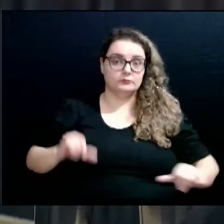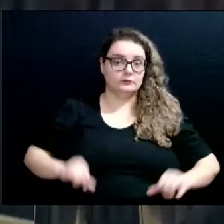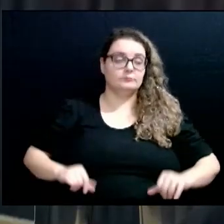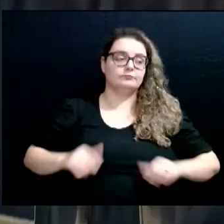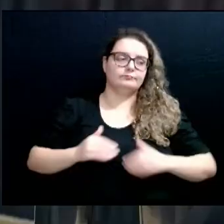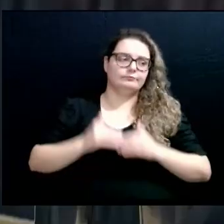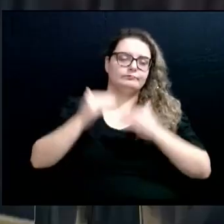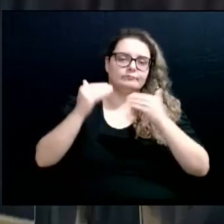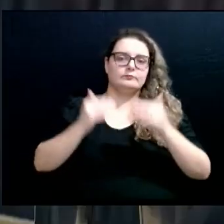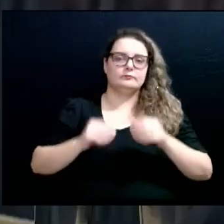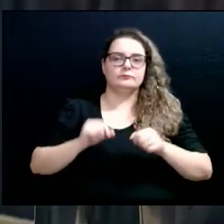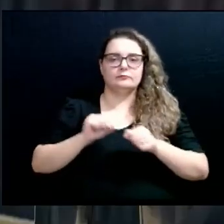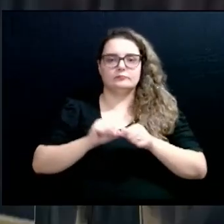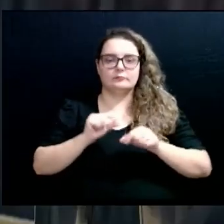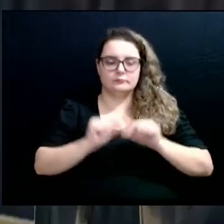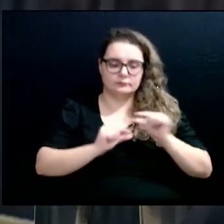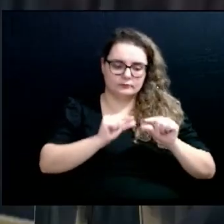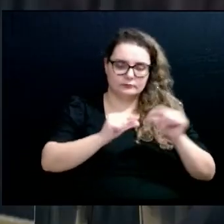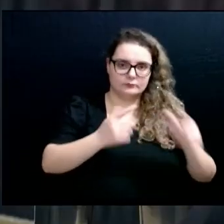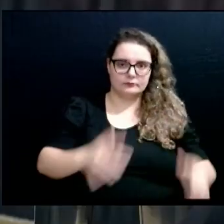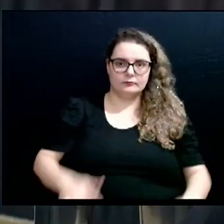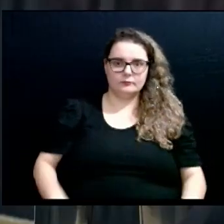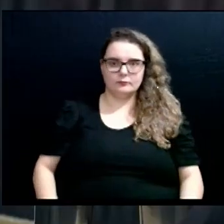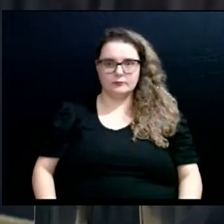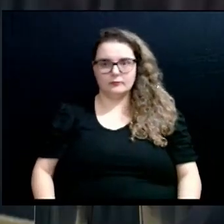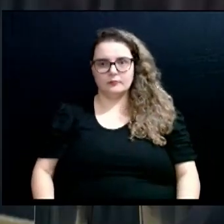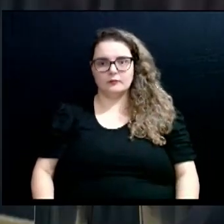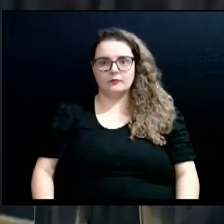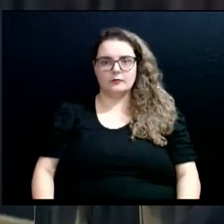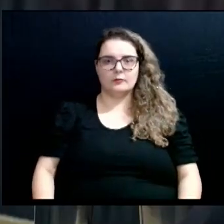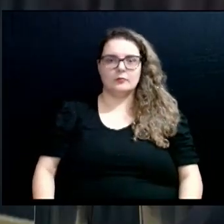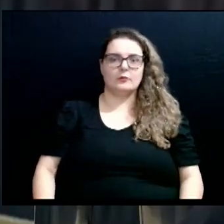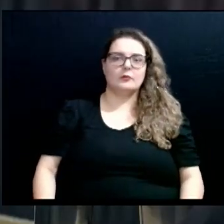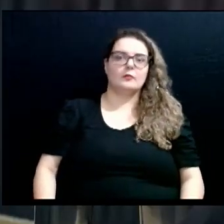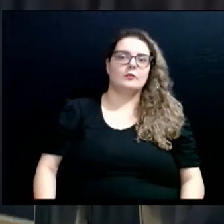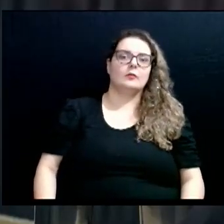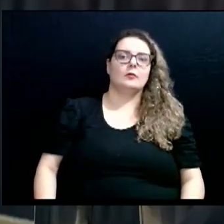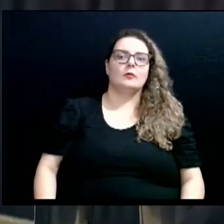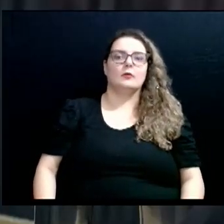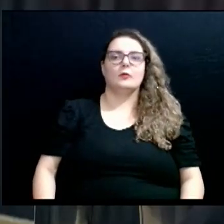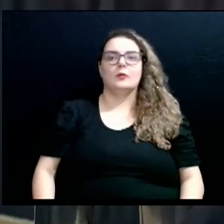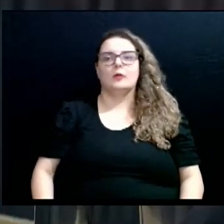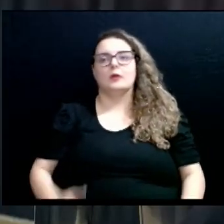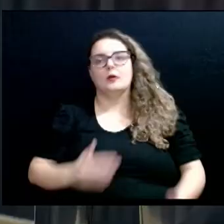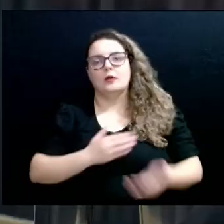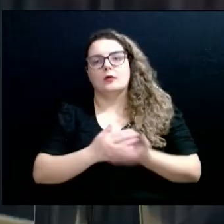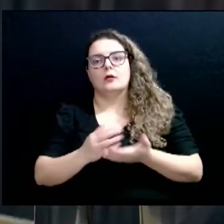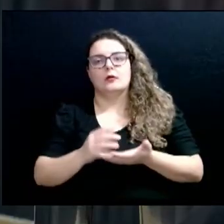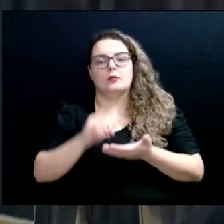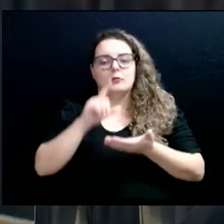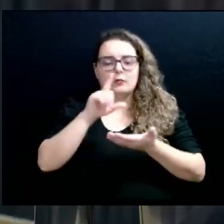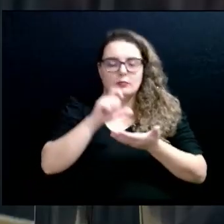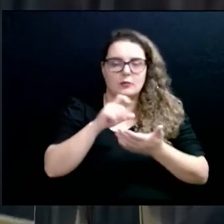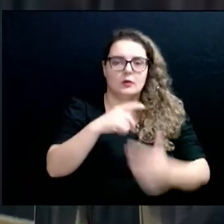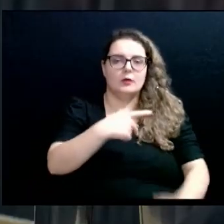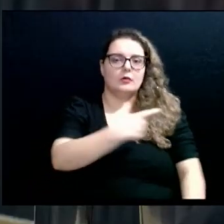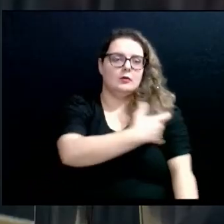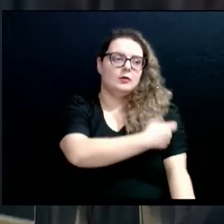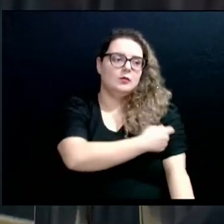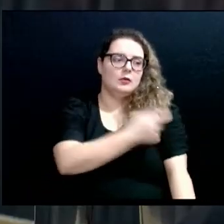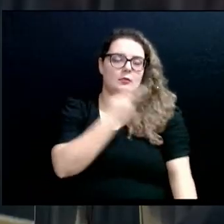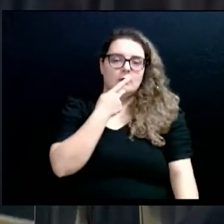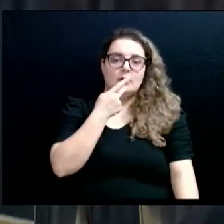escadinha. Então, a gente começa, né, com uma foto da agulha. A gente começa falando da agulha, uma foto da agulha. Uma agulha